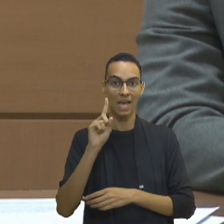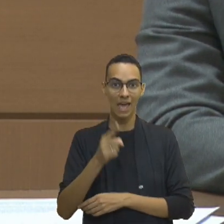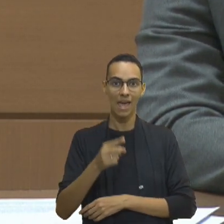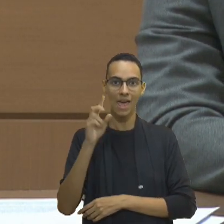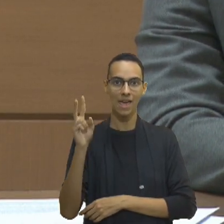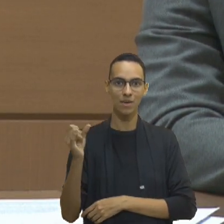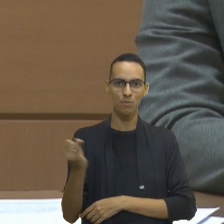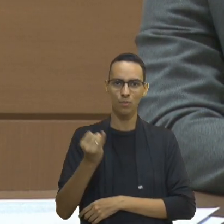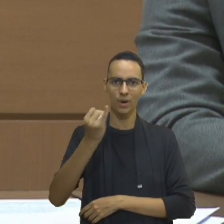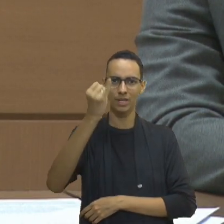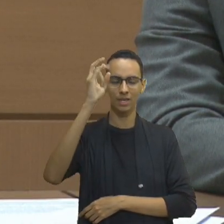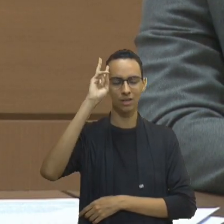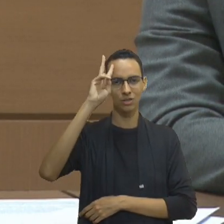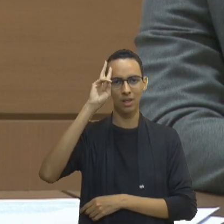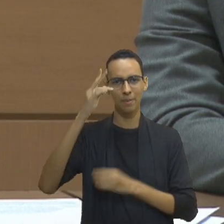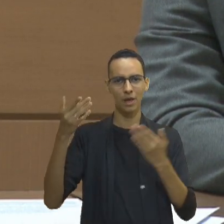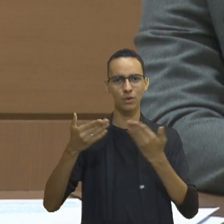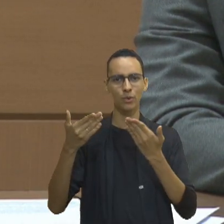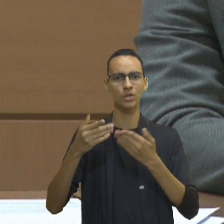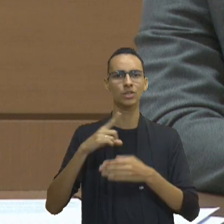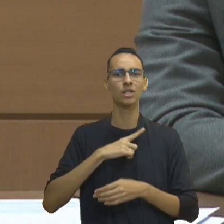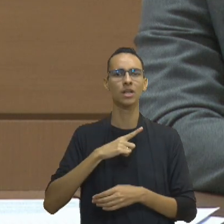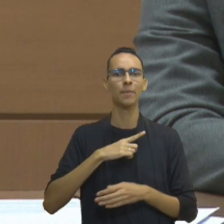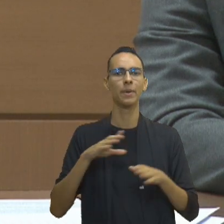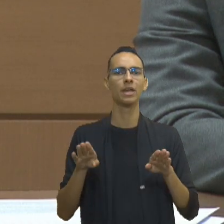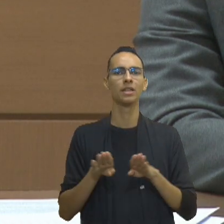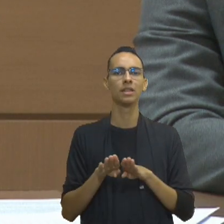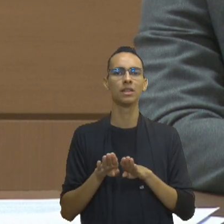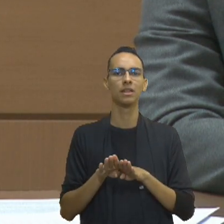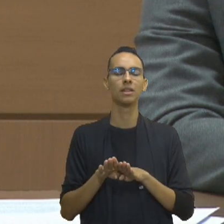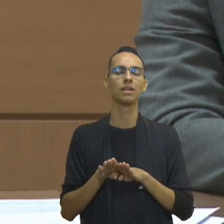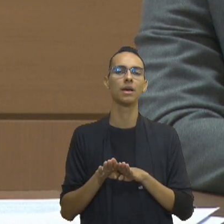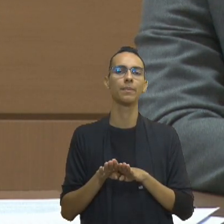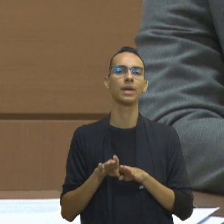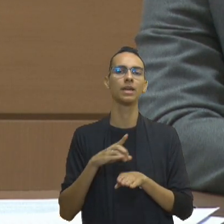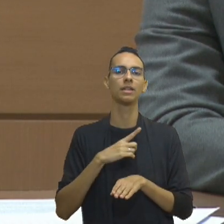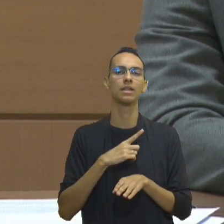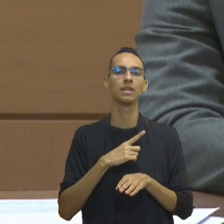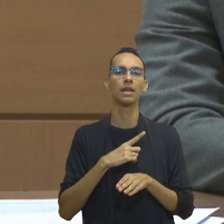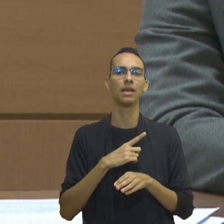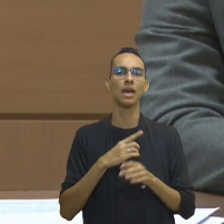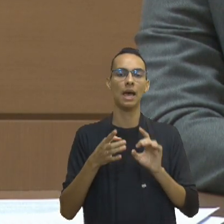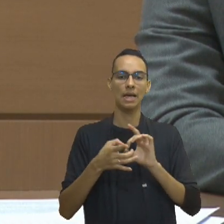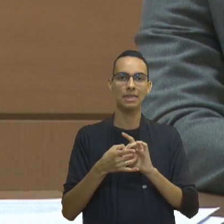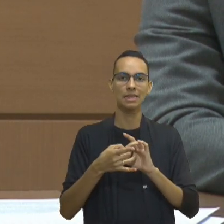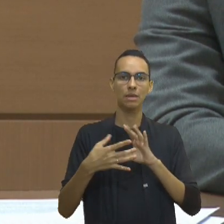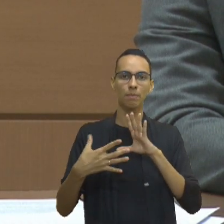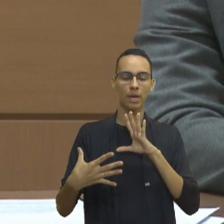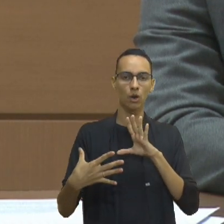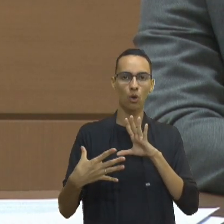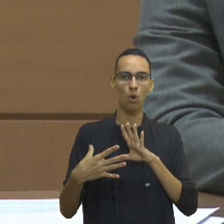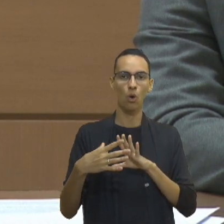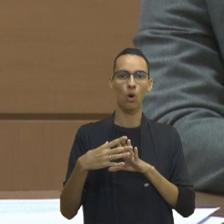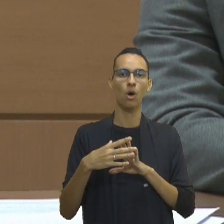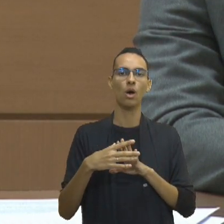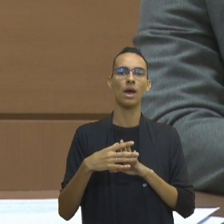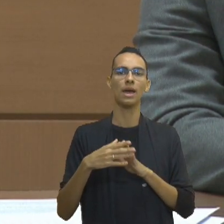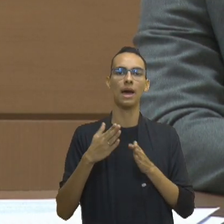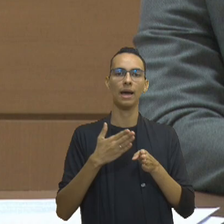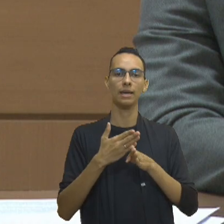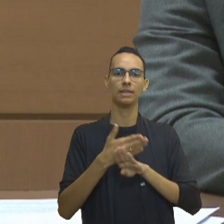à sentença do Ministério Público Federal que determinou a entrada da Polícia Militar na UFO no ano